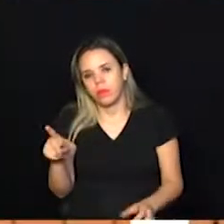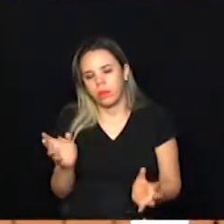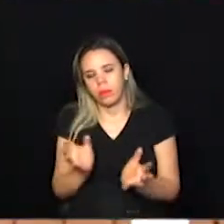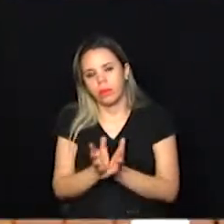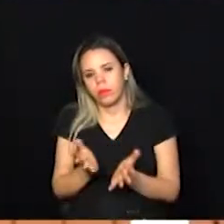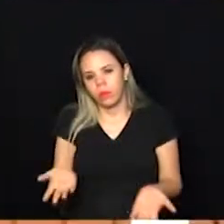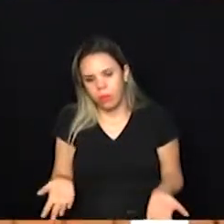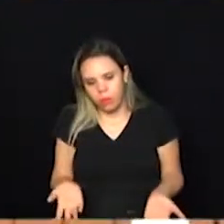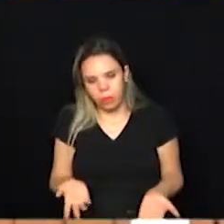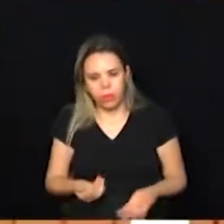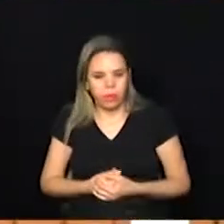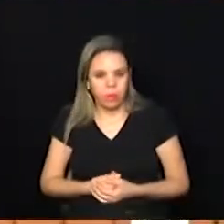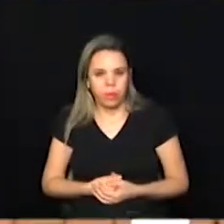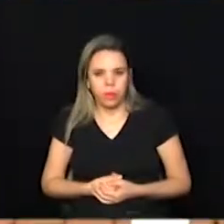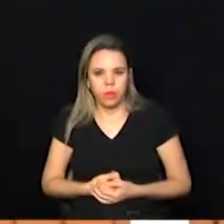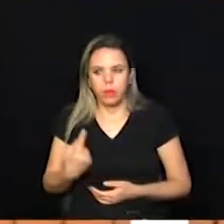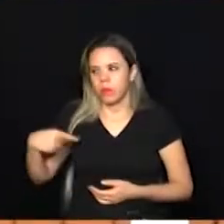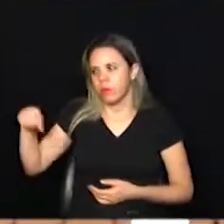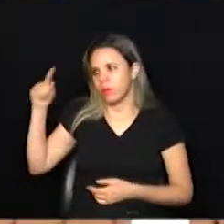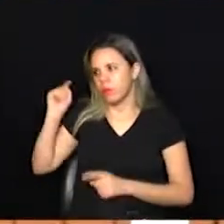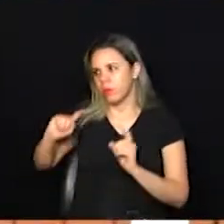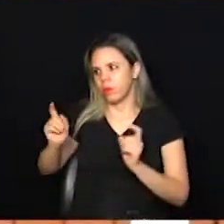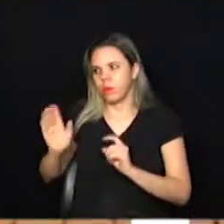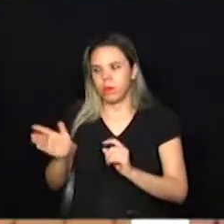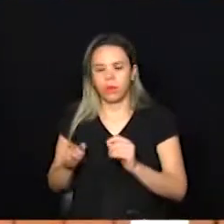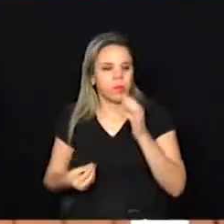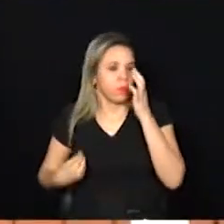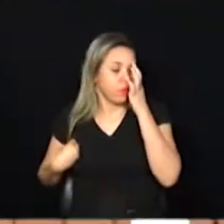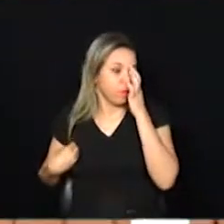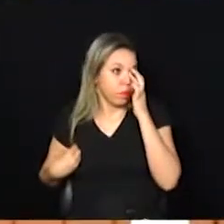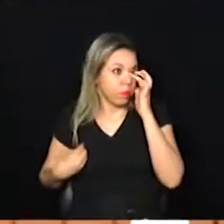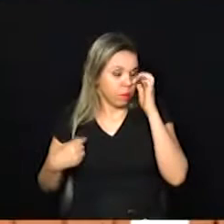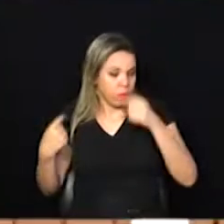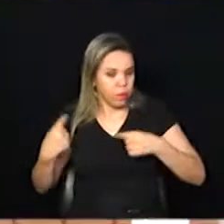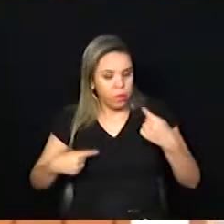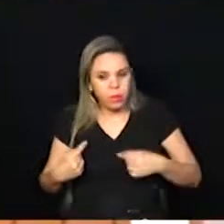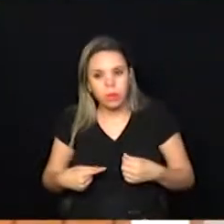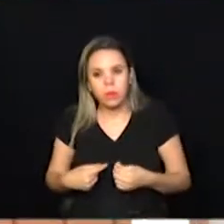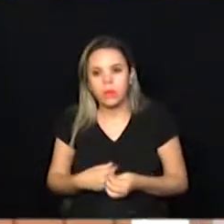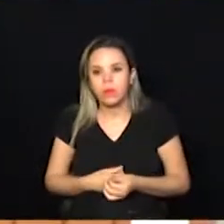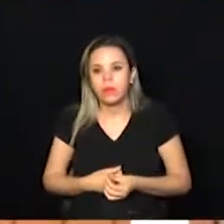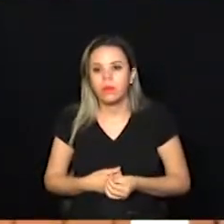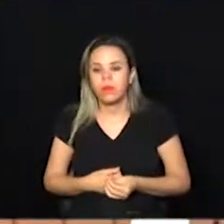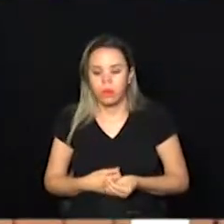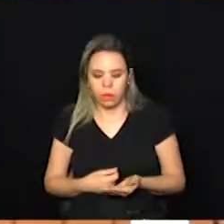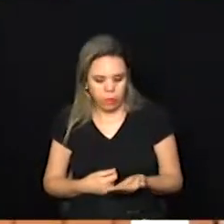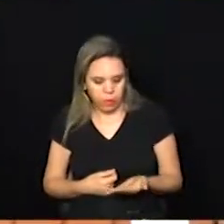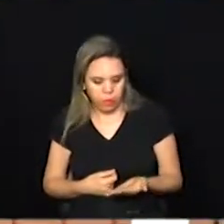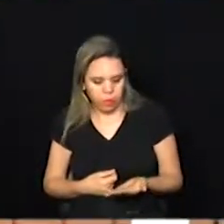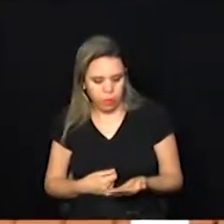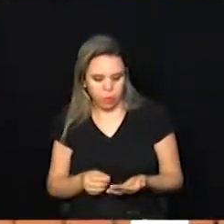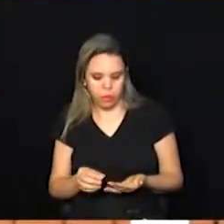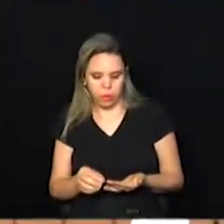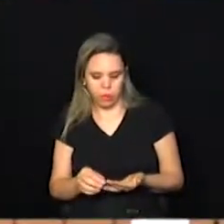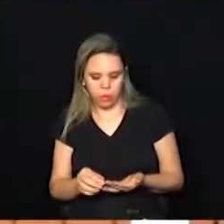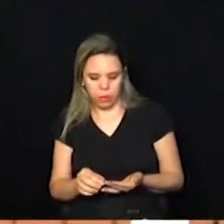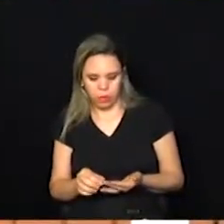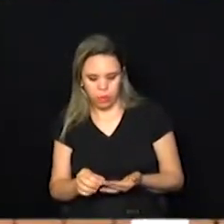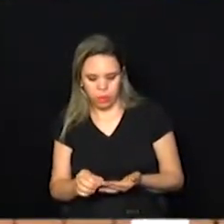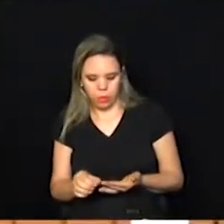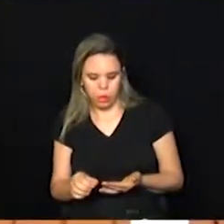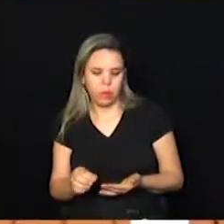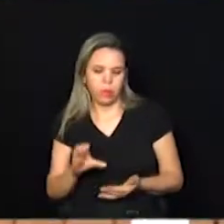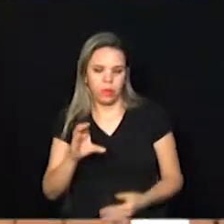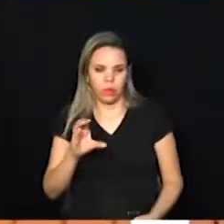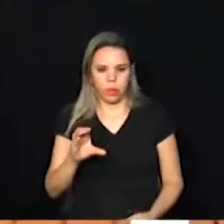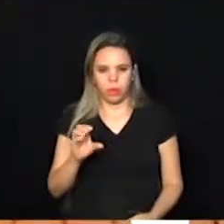A gente, nas outras reuniões, a gente já estava discutindo um pouco isso, né, vereadora, sobre essa questão do